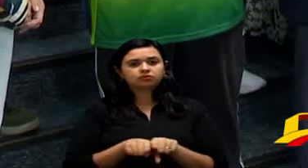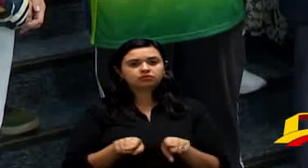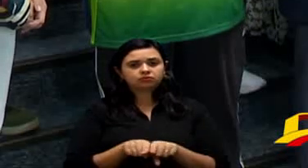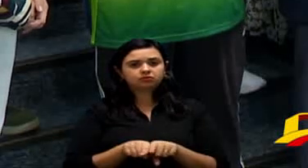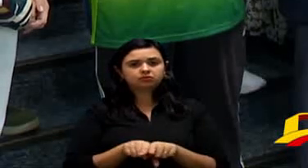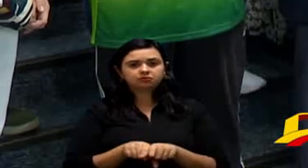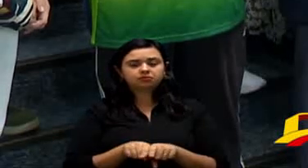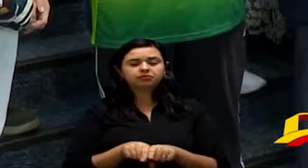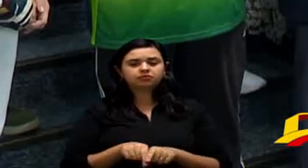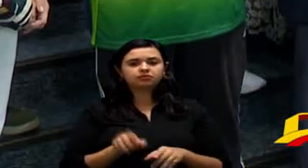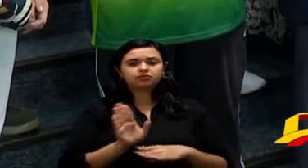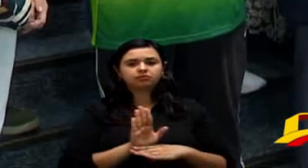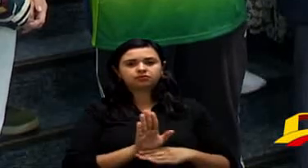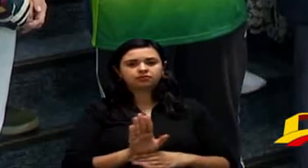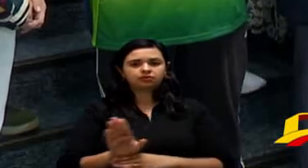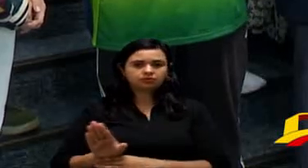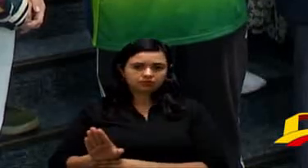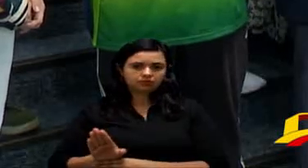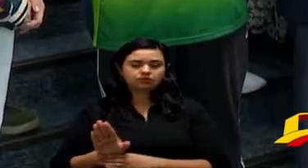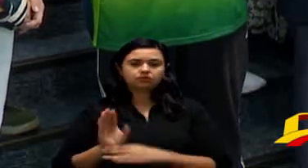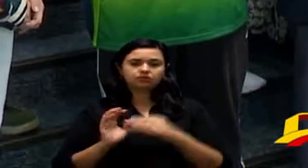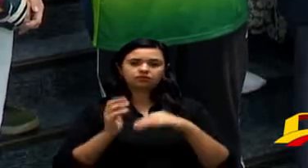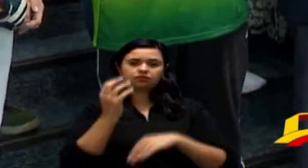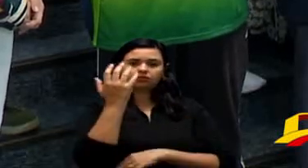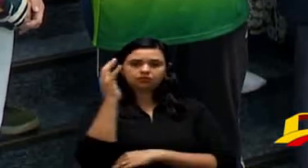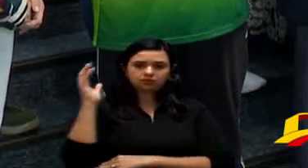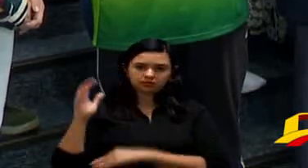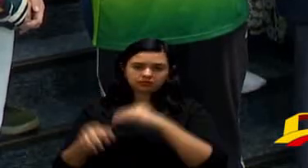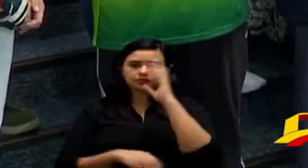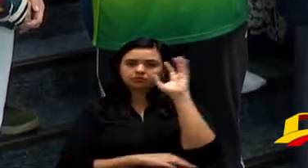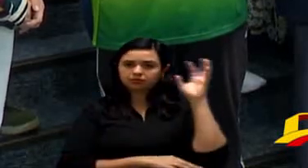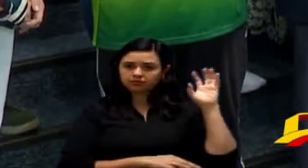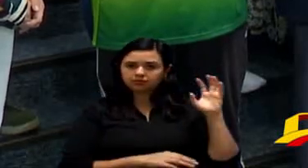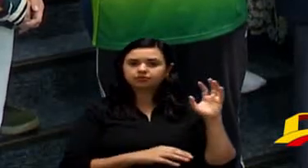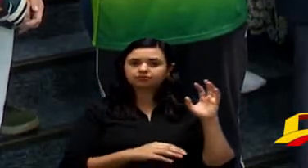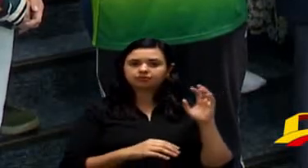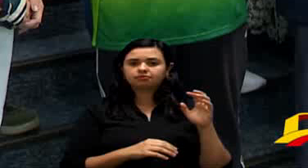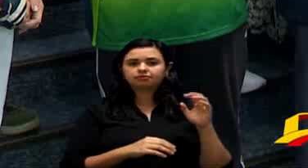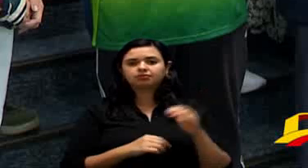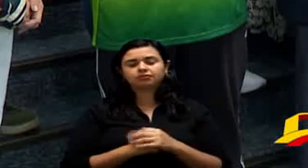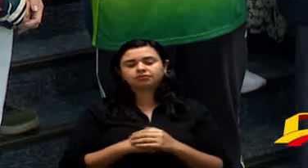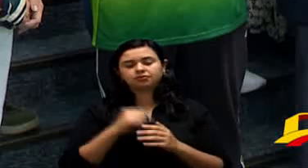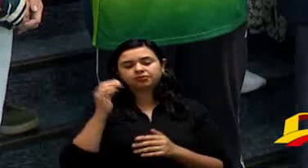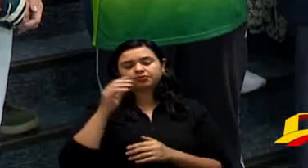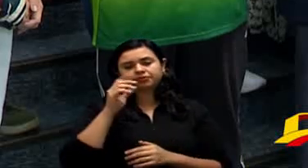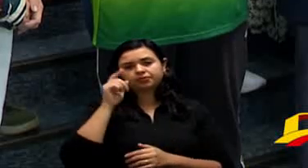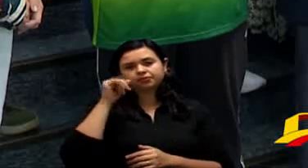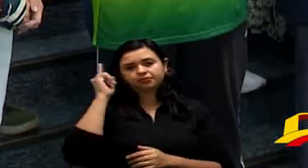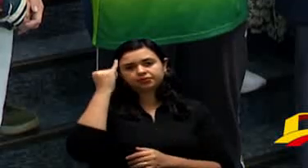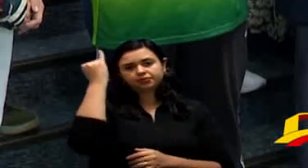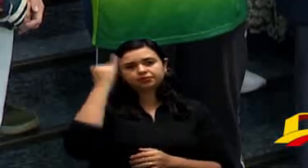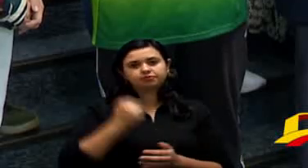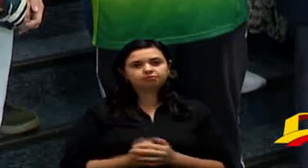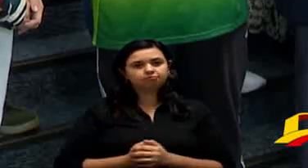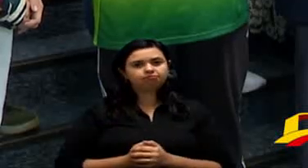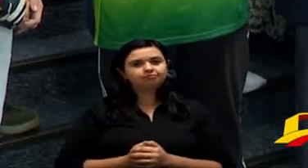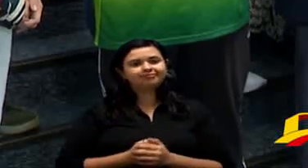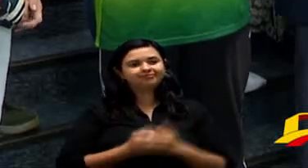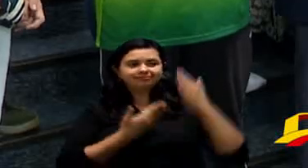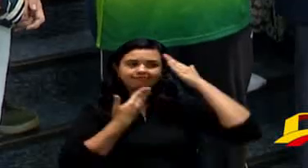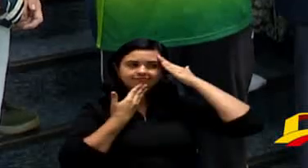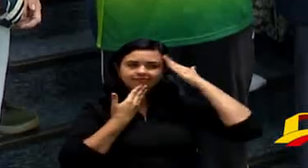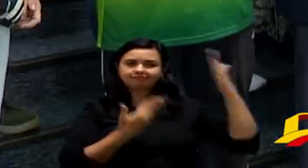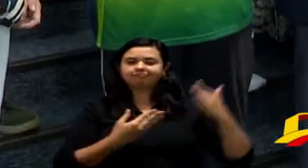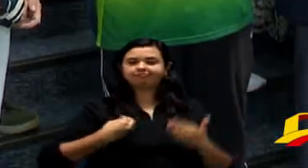base e sustentação né ambiental que é imprescindível porque senão o planeta não vai aguentar então muito obrigado pela presença de vocês